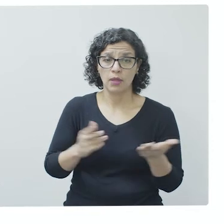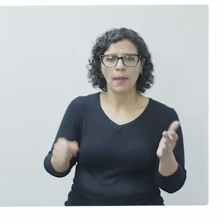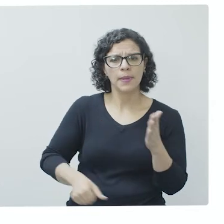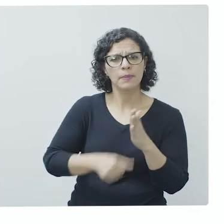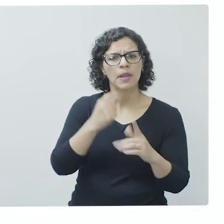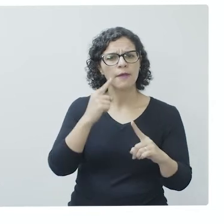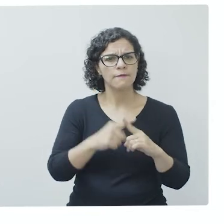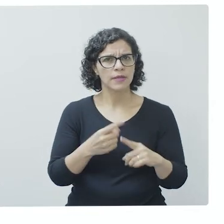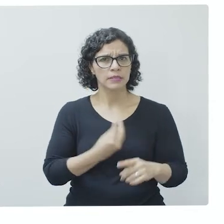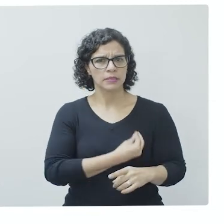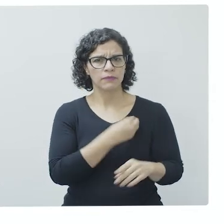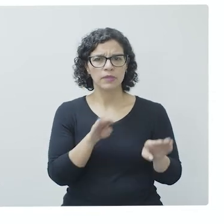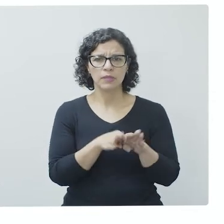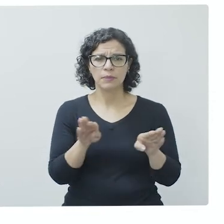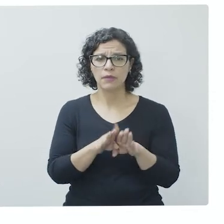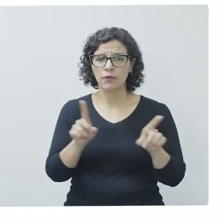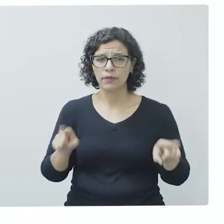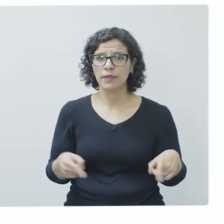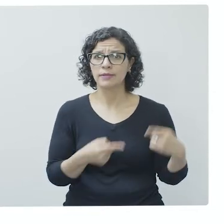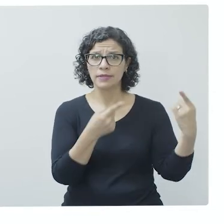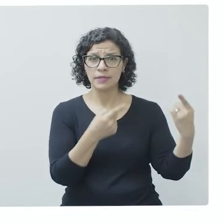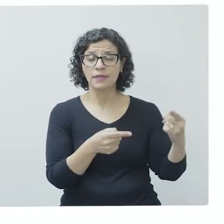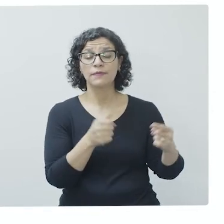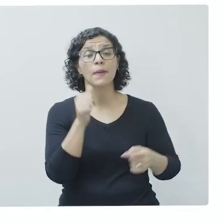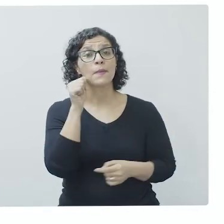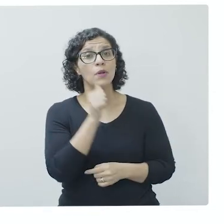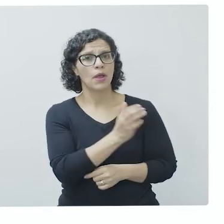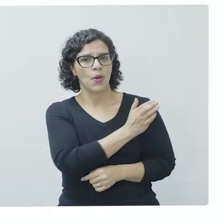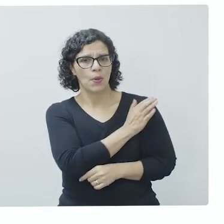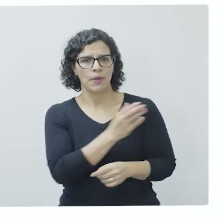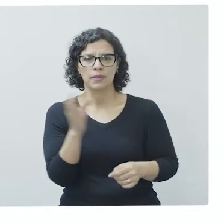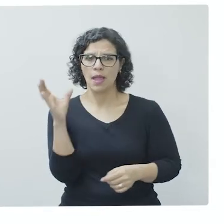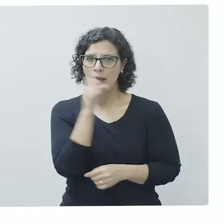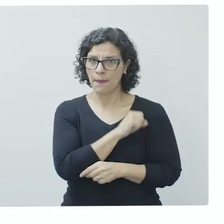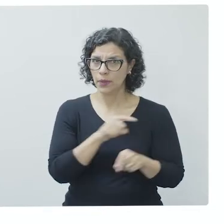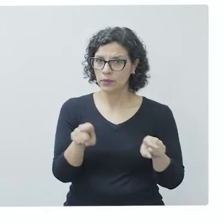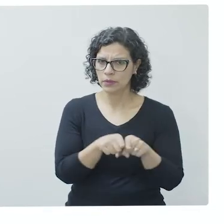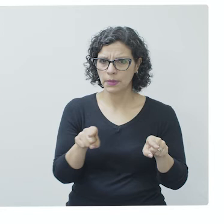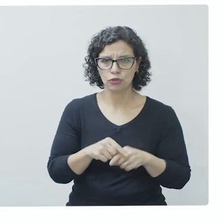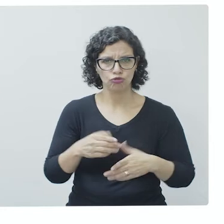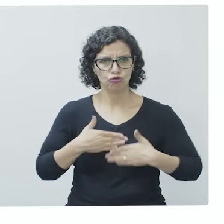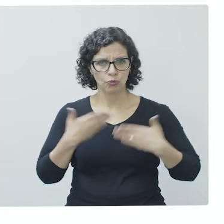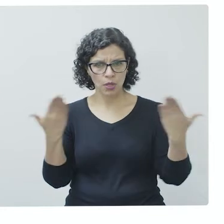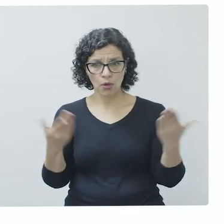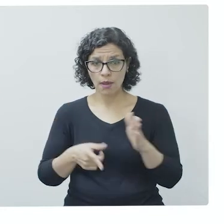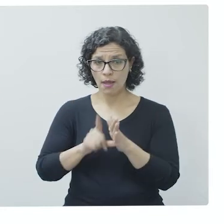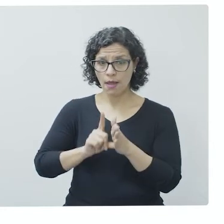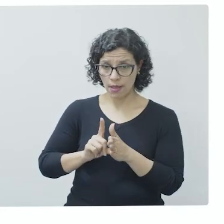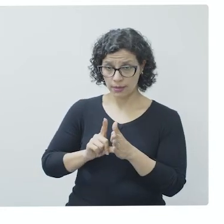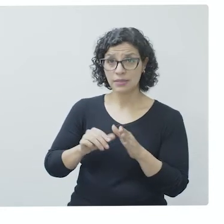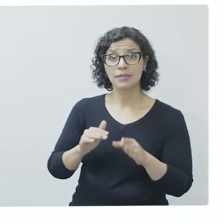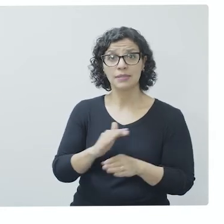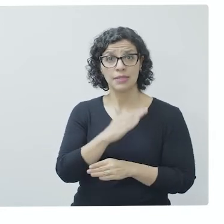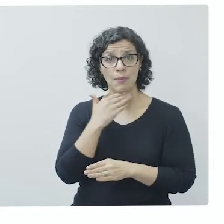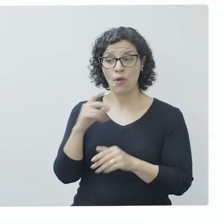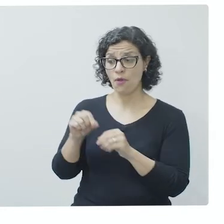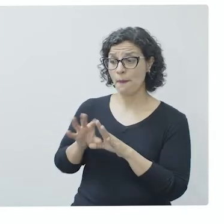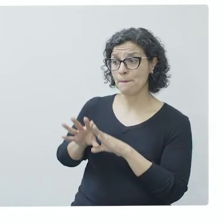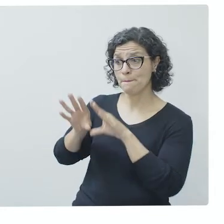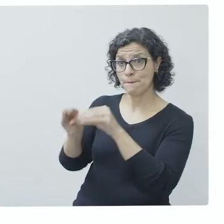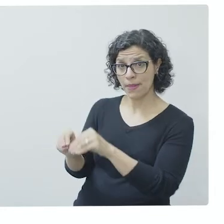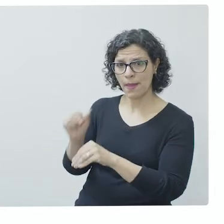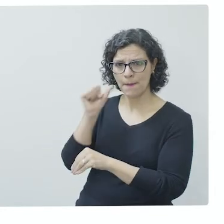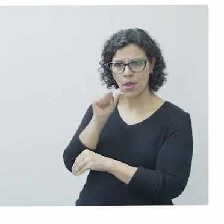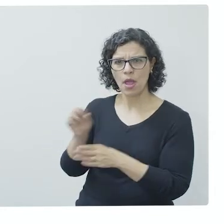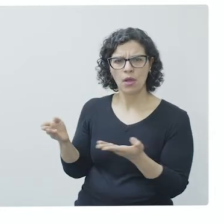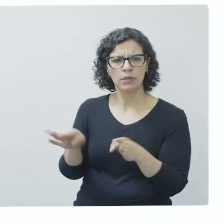Pela primeira vez na vida, vou ter que desafiar minha comadre. E rápido, de surpresa, antes que a morte pudesse fazer qualquer